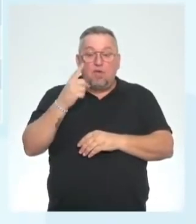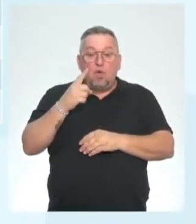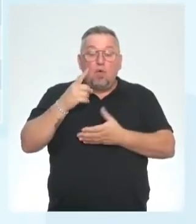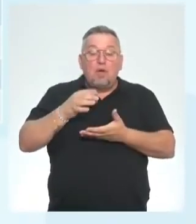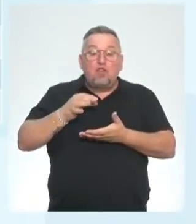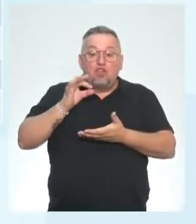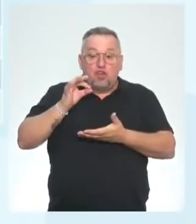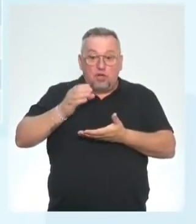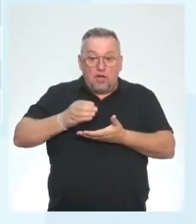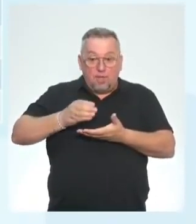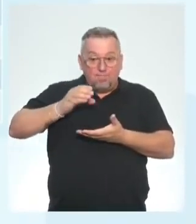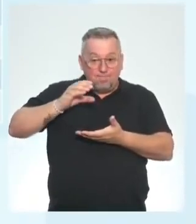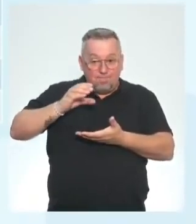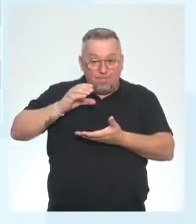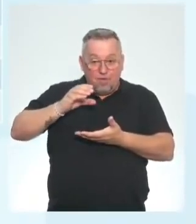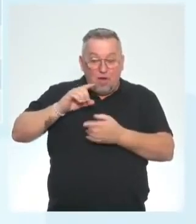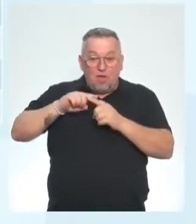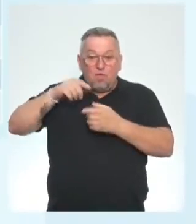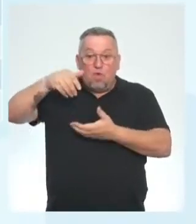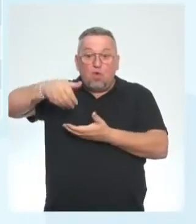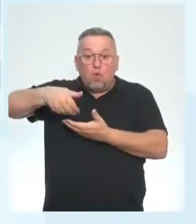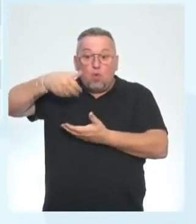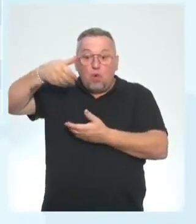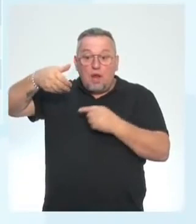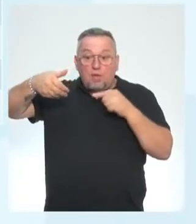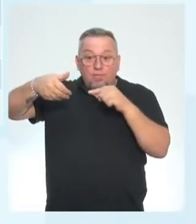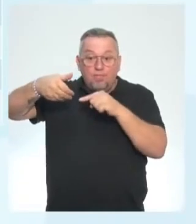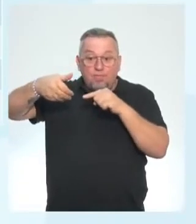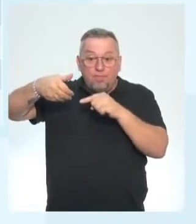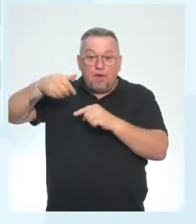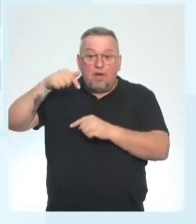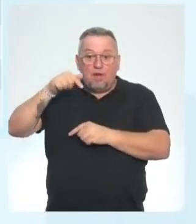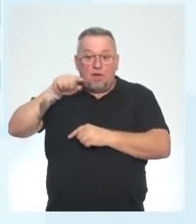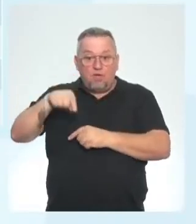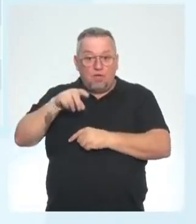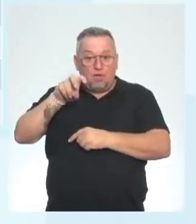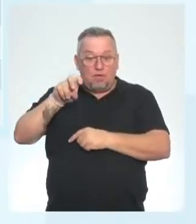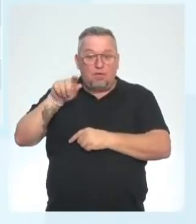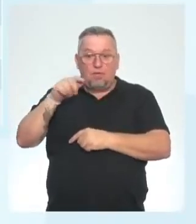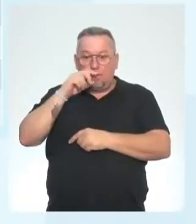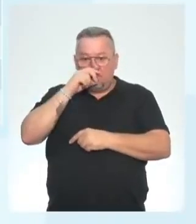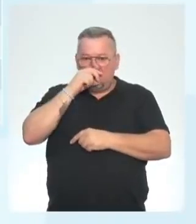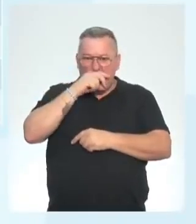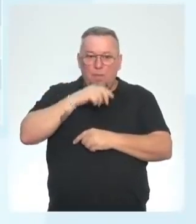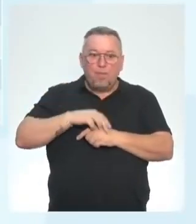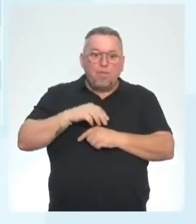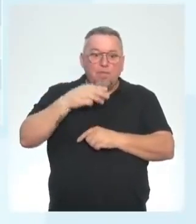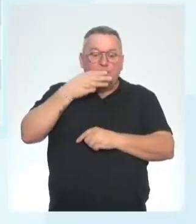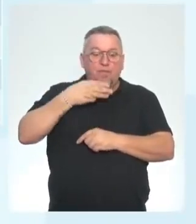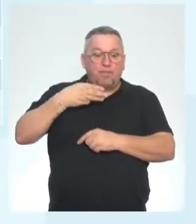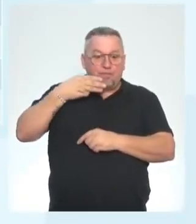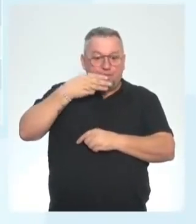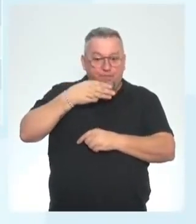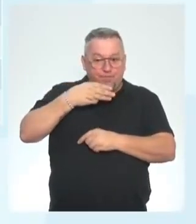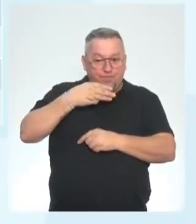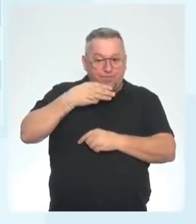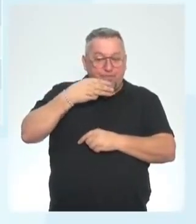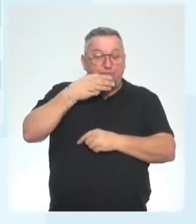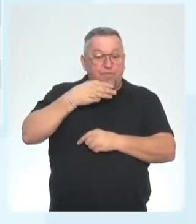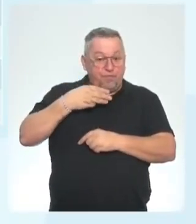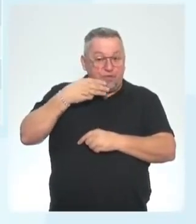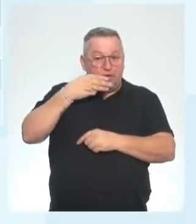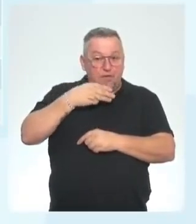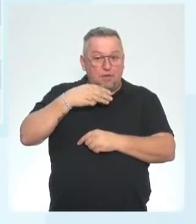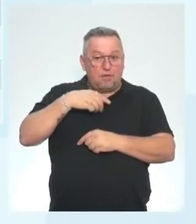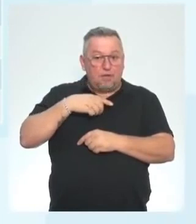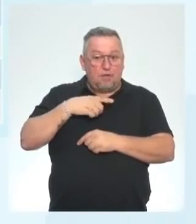xícara. Se for uma colher de sopa, 7,5 gramas. Açúcar, o açúcar aí, né, no caso, eu